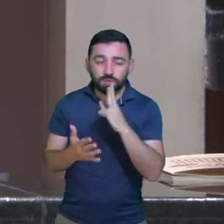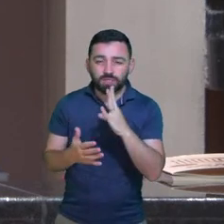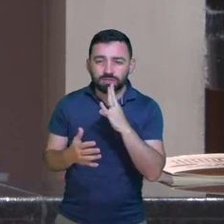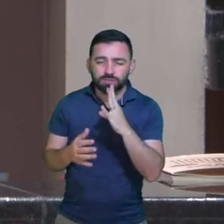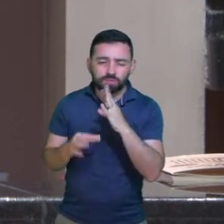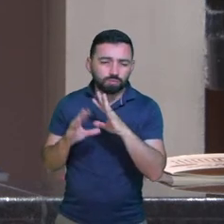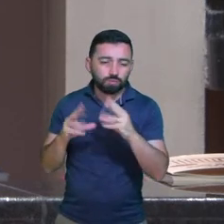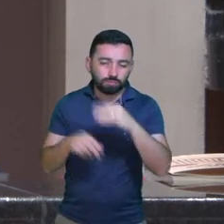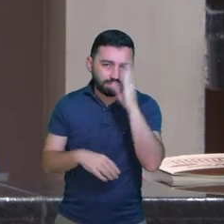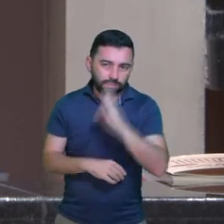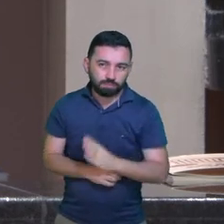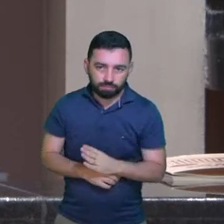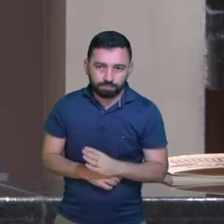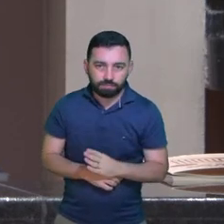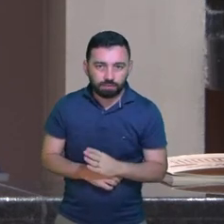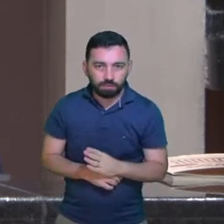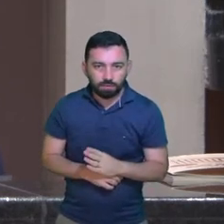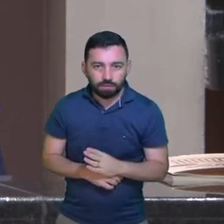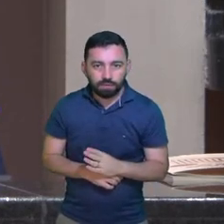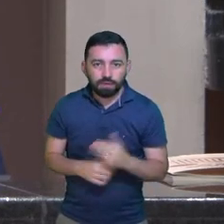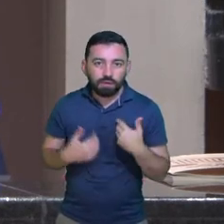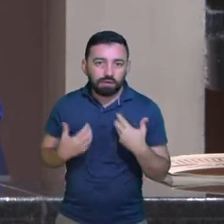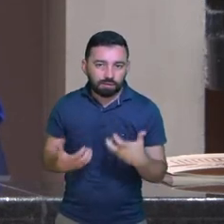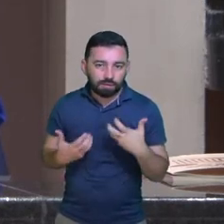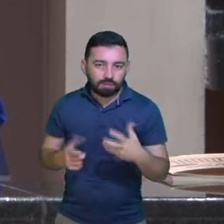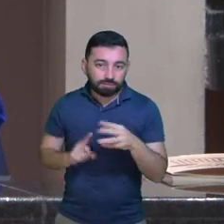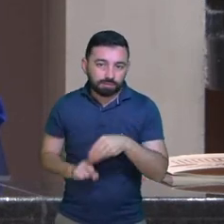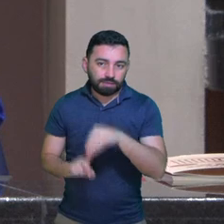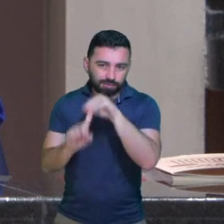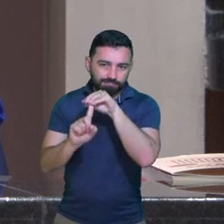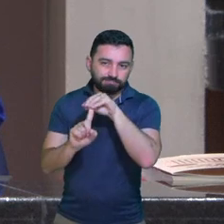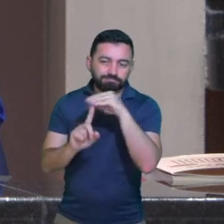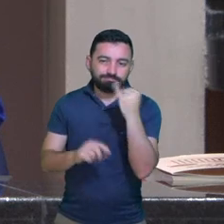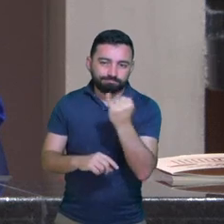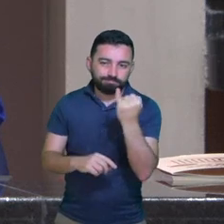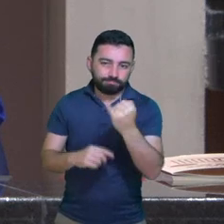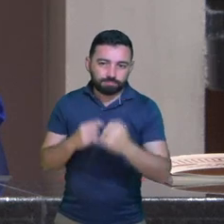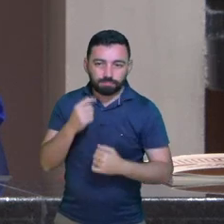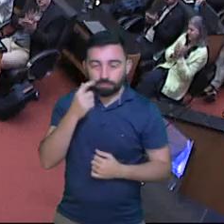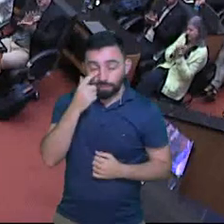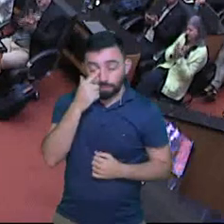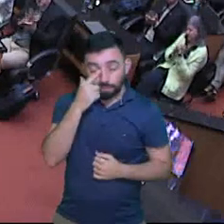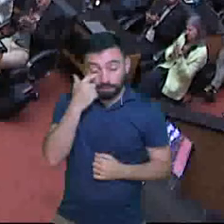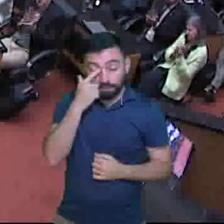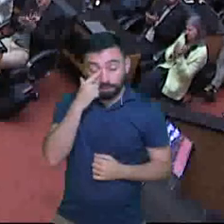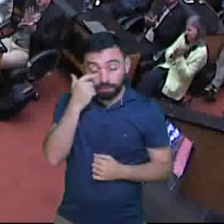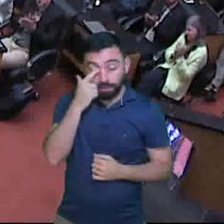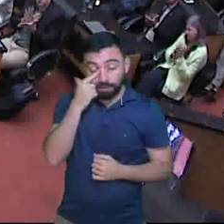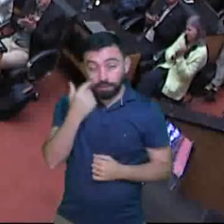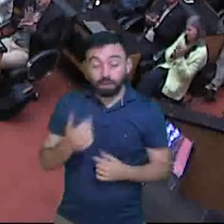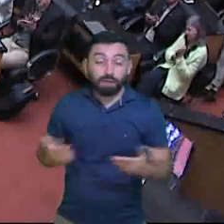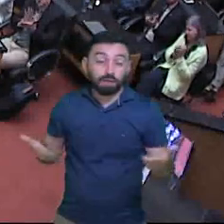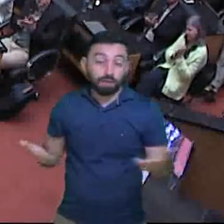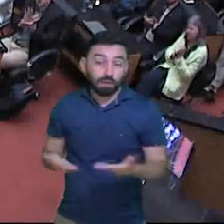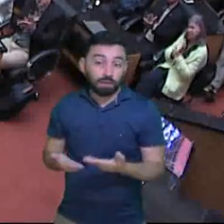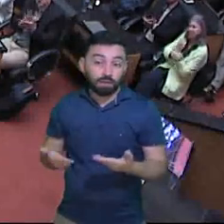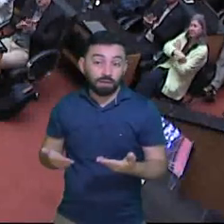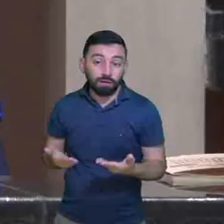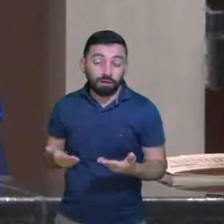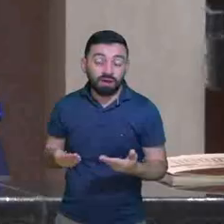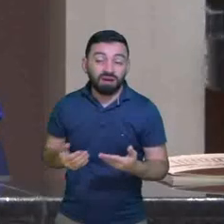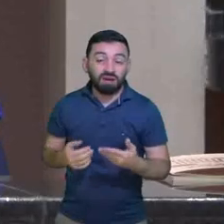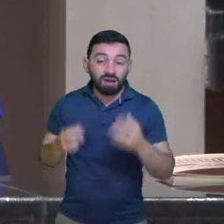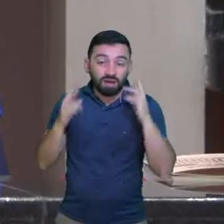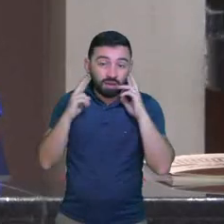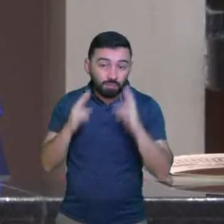âmbito nacional eu queria destacar isso e esse respeito que nós